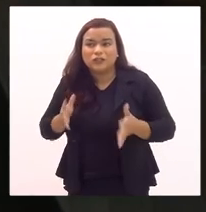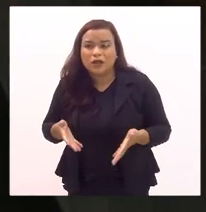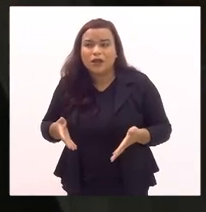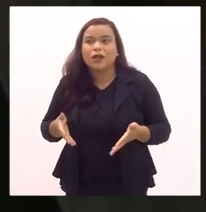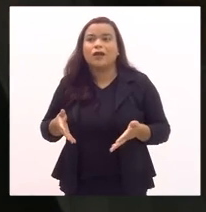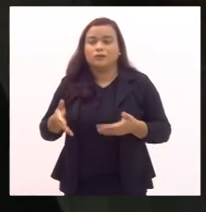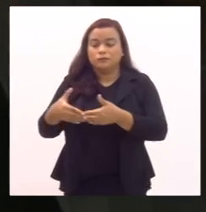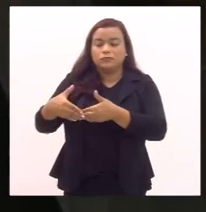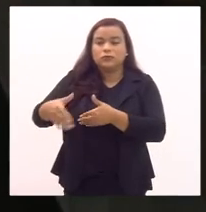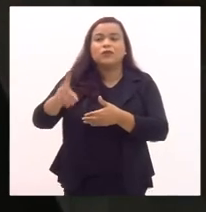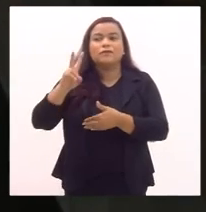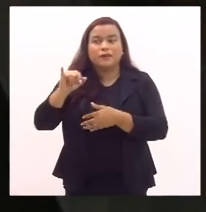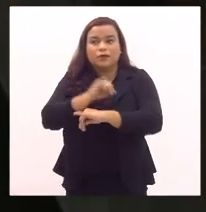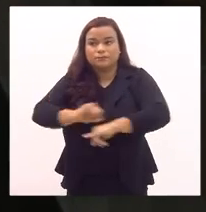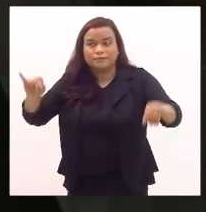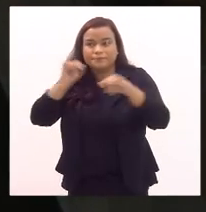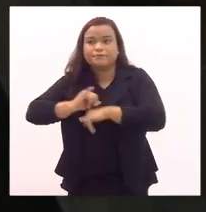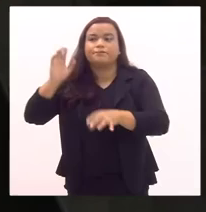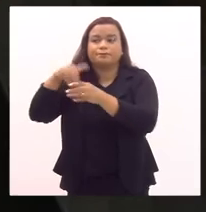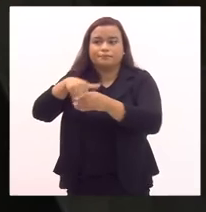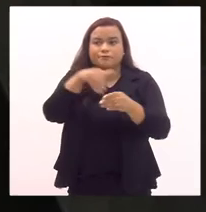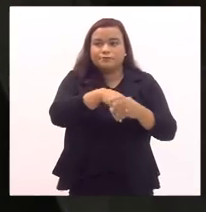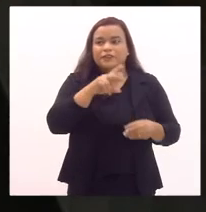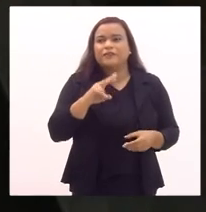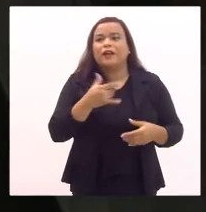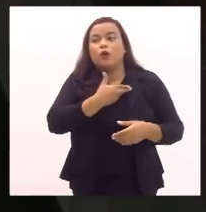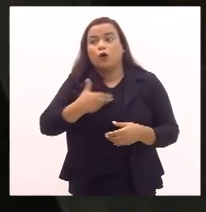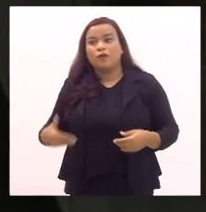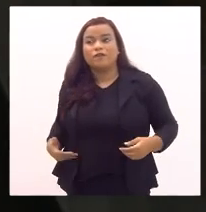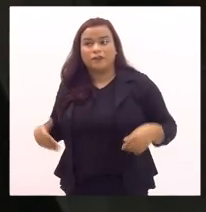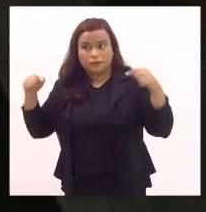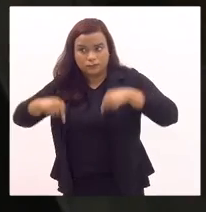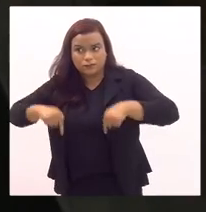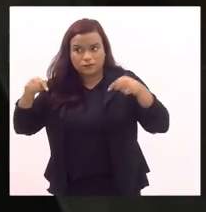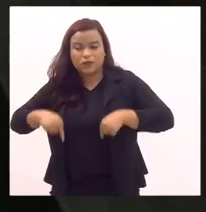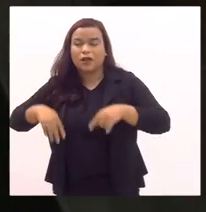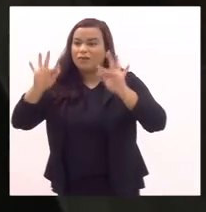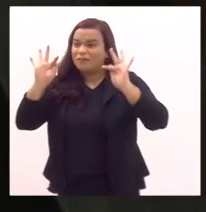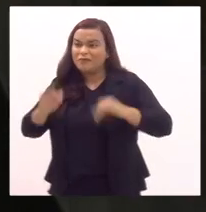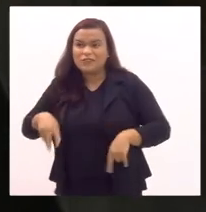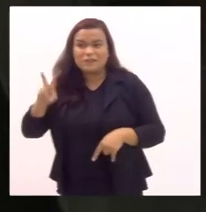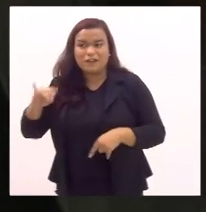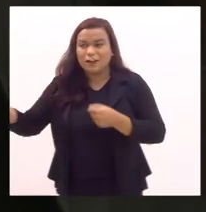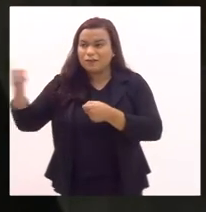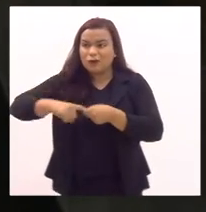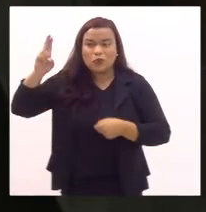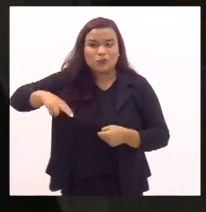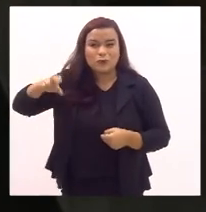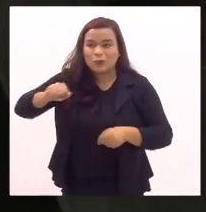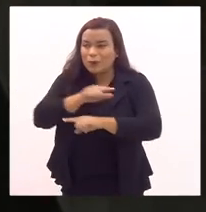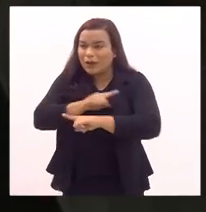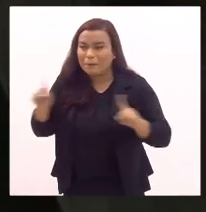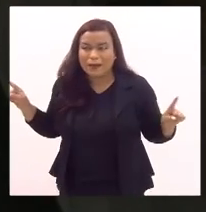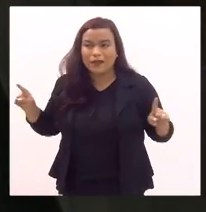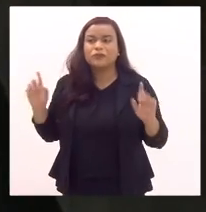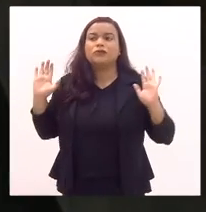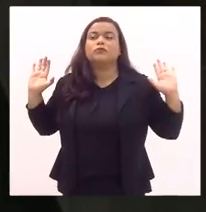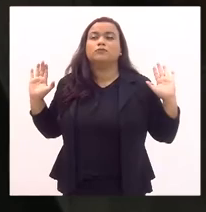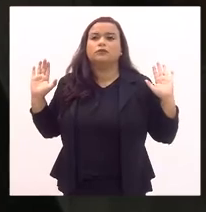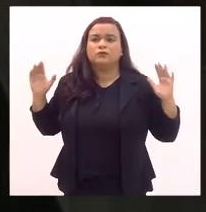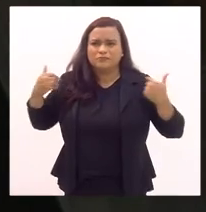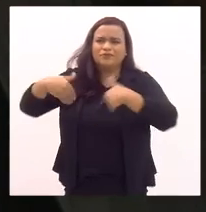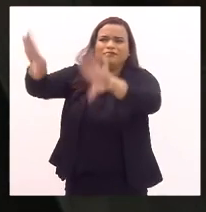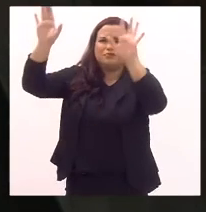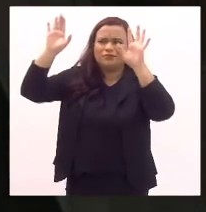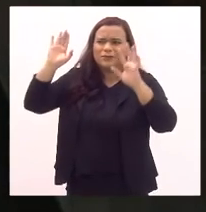começa a campanha eleitoral o governo atual vai terminar e nunca mais vai voltar vai embora já foi